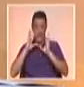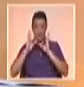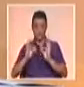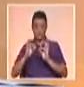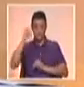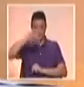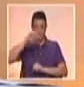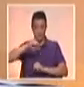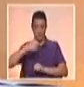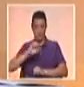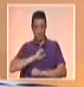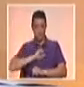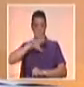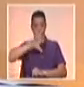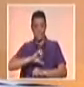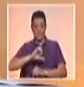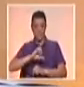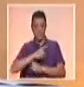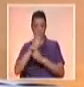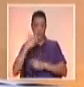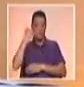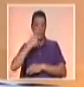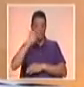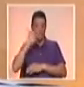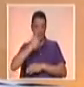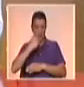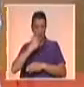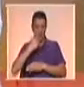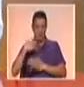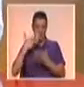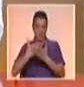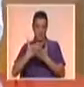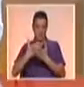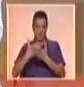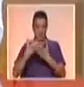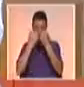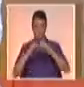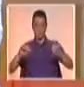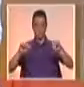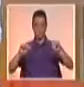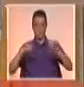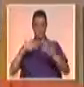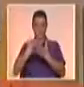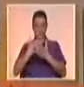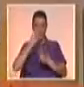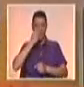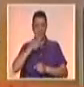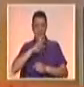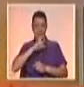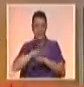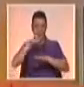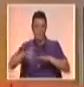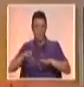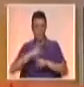Não é. Eu lembro que o meu filho desenhava, por exemplo, quando ia ao barbeiro, e nós começamos a tentar dar um bocadinho de autonomia, o que é muito difícil às vezes para os pais, precisamente por causa